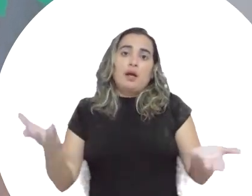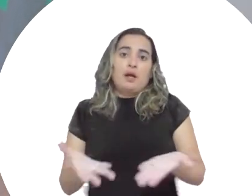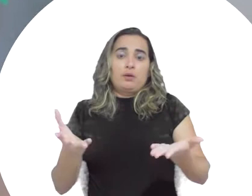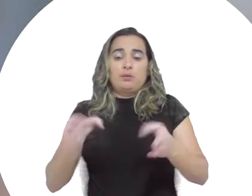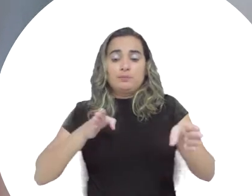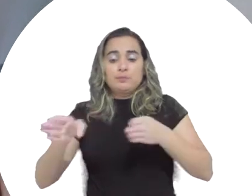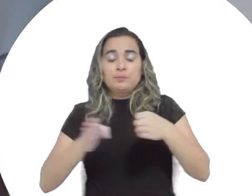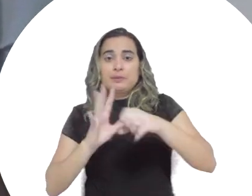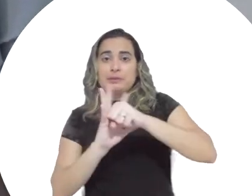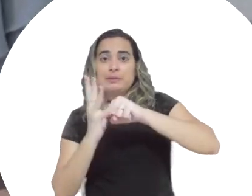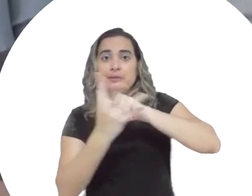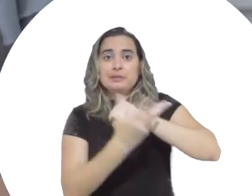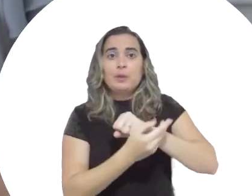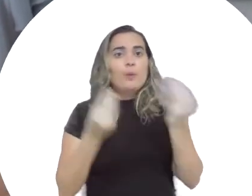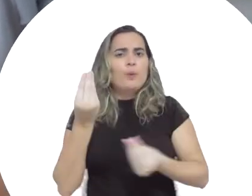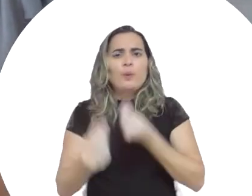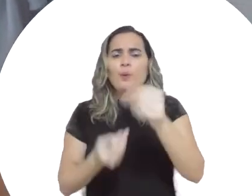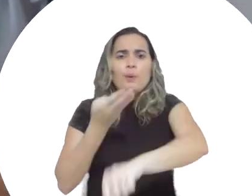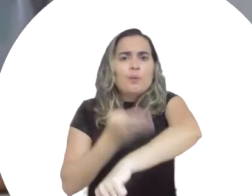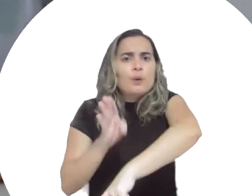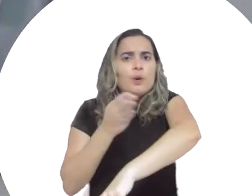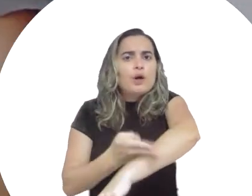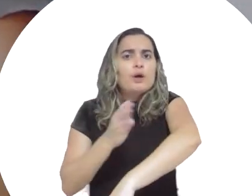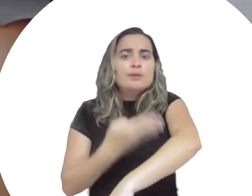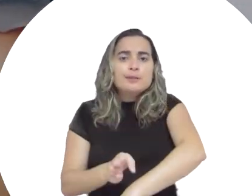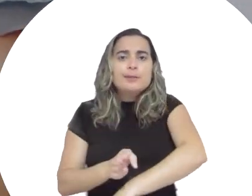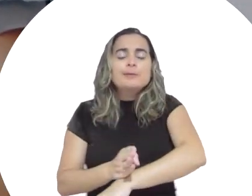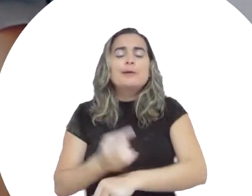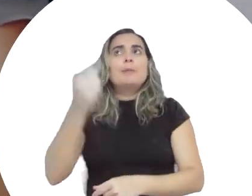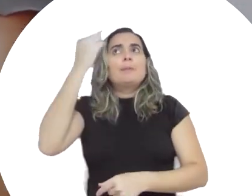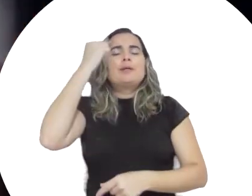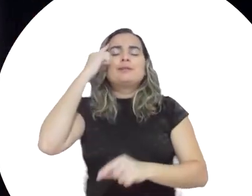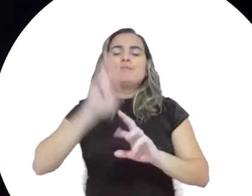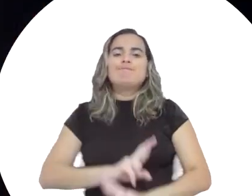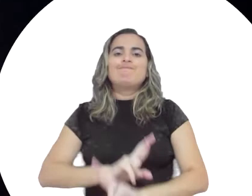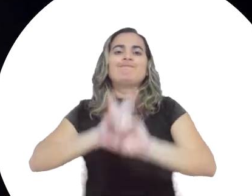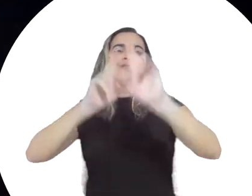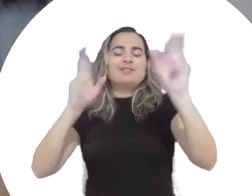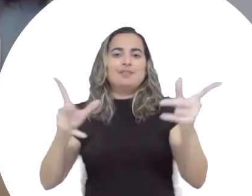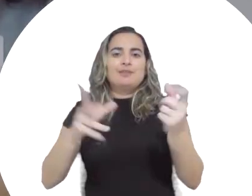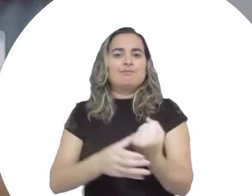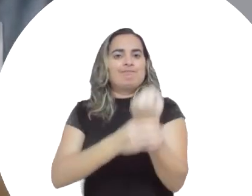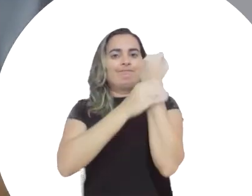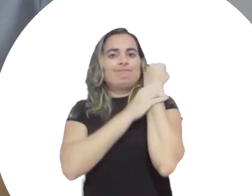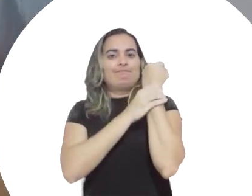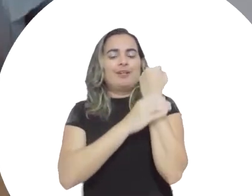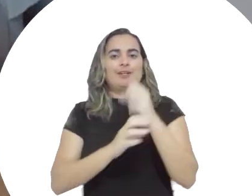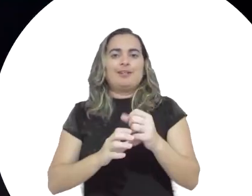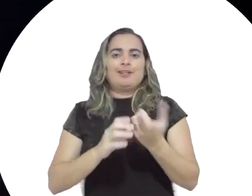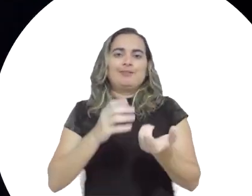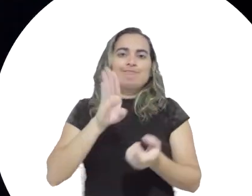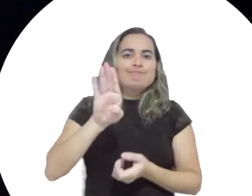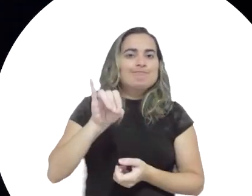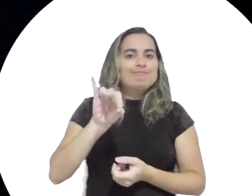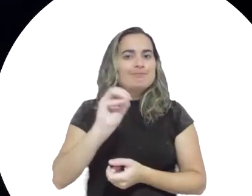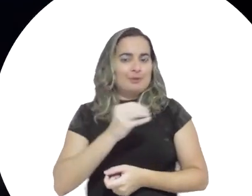de Covid-19, o treinamento para quem vai trabalhar no pleito de 2020 foi repensado para garantir a biossegurança dos